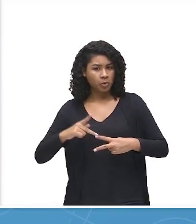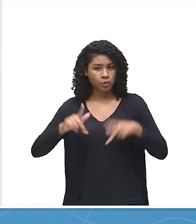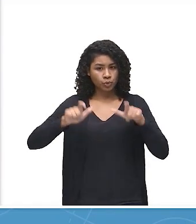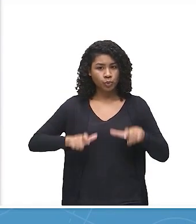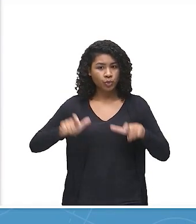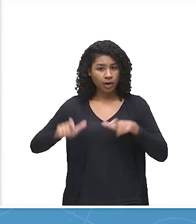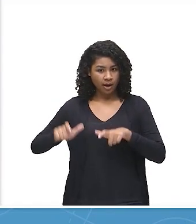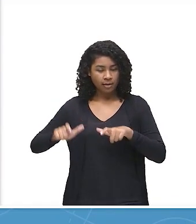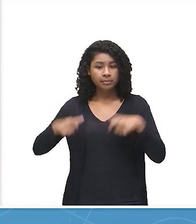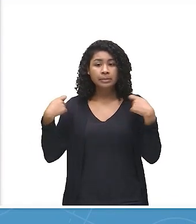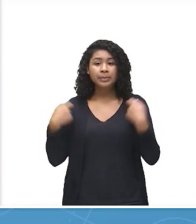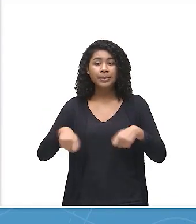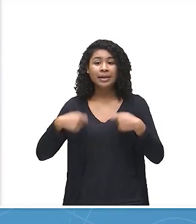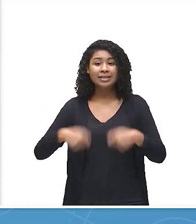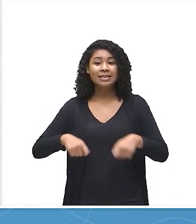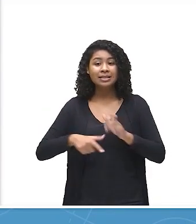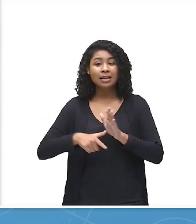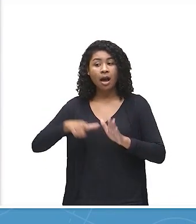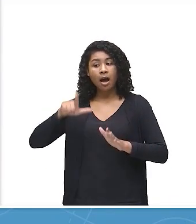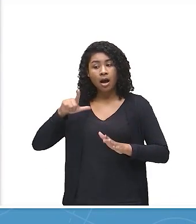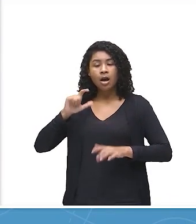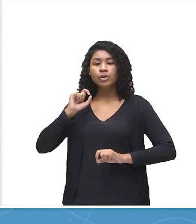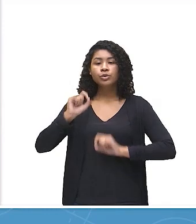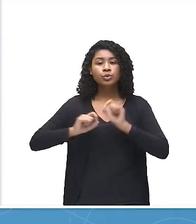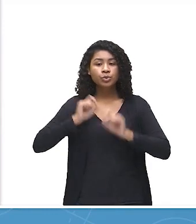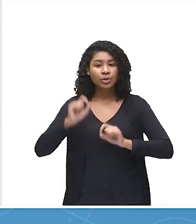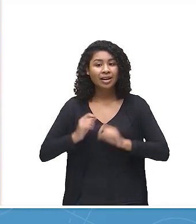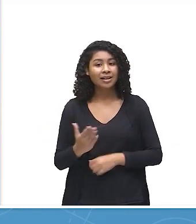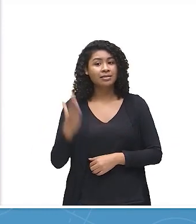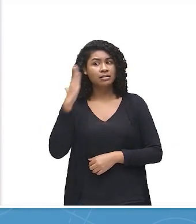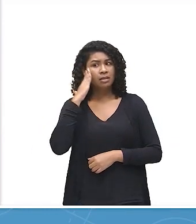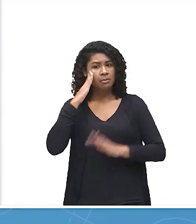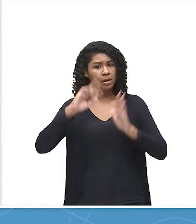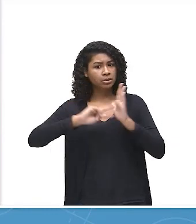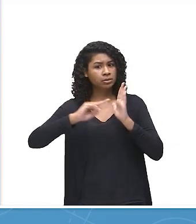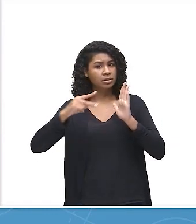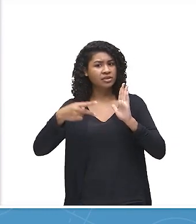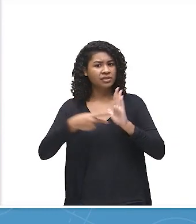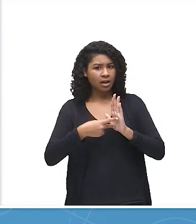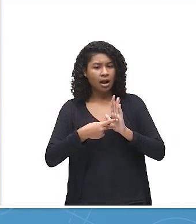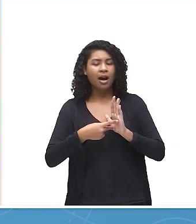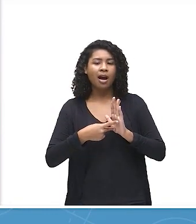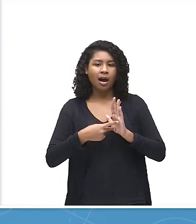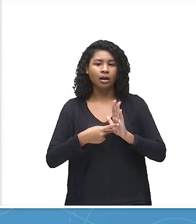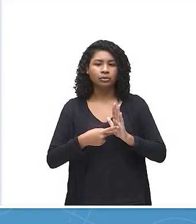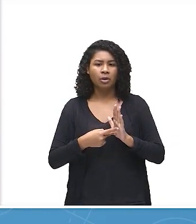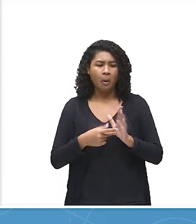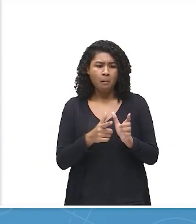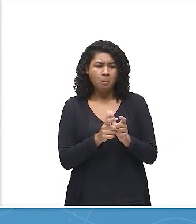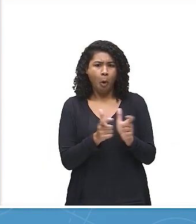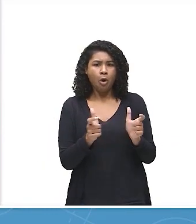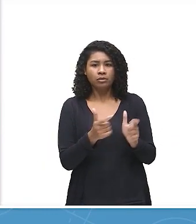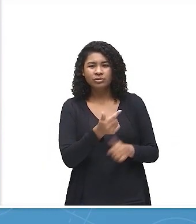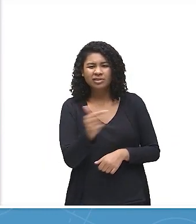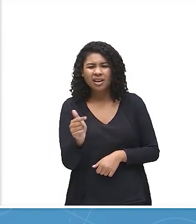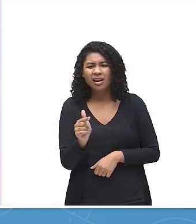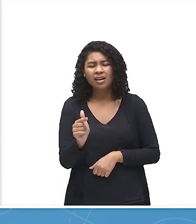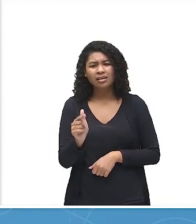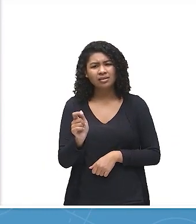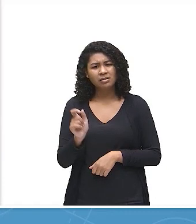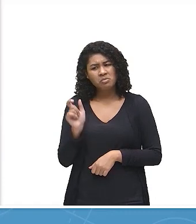participando mais, participem mesmo, não me abandonem aqui. O Albert disse que ela era o D,